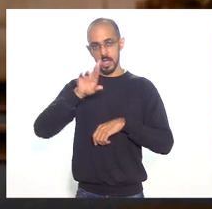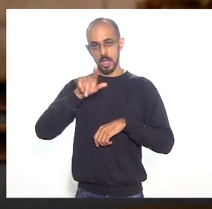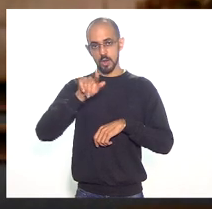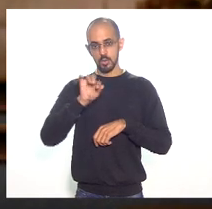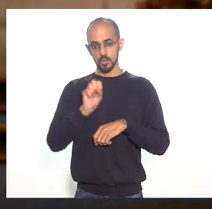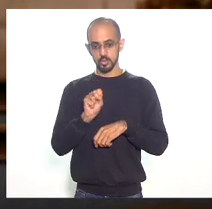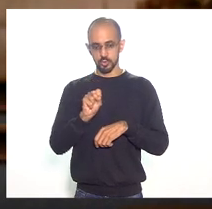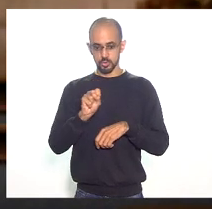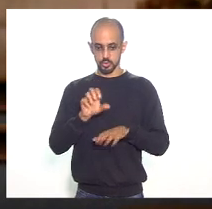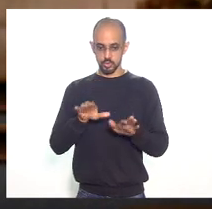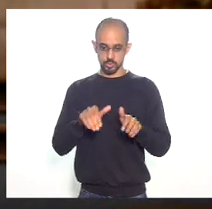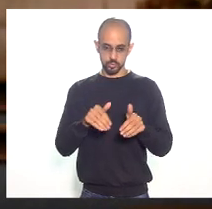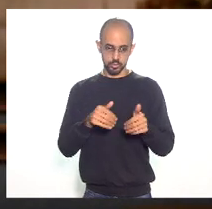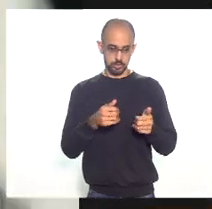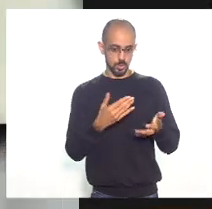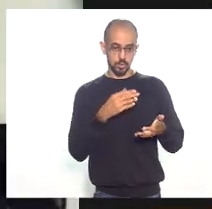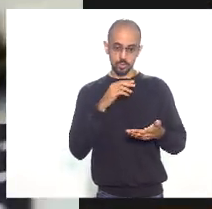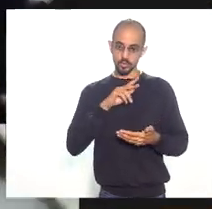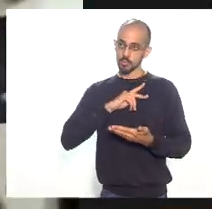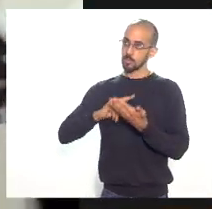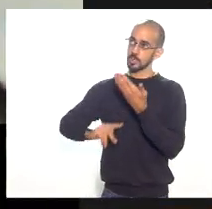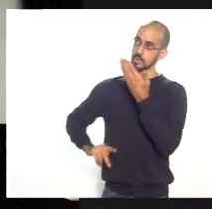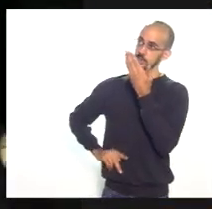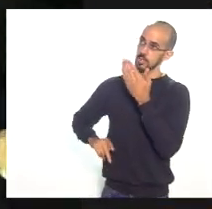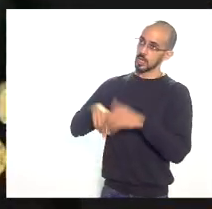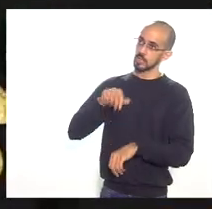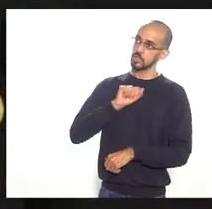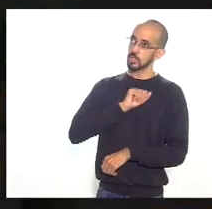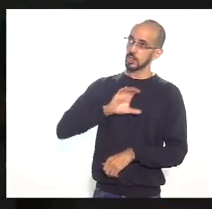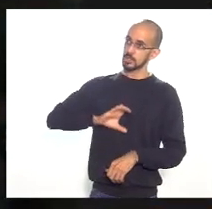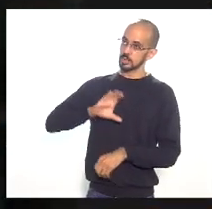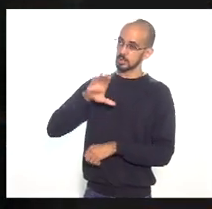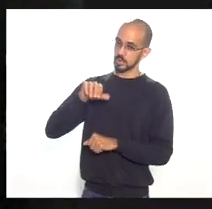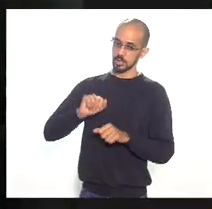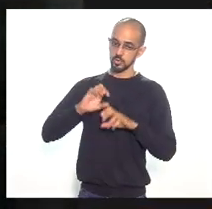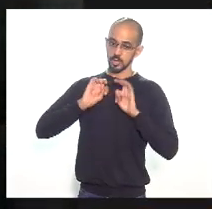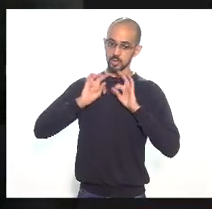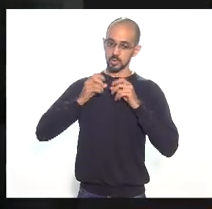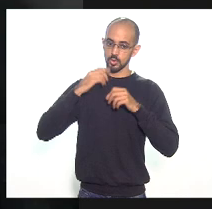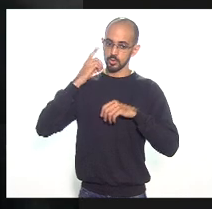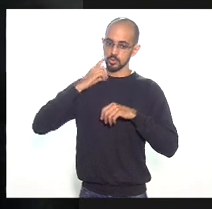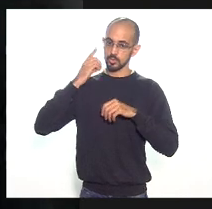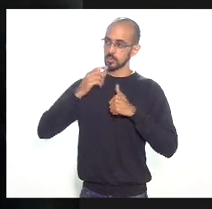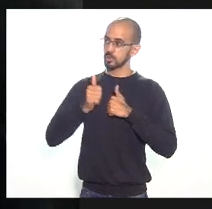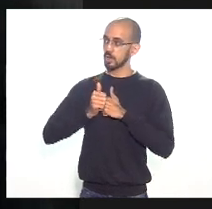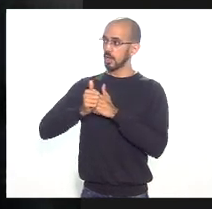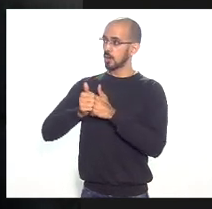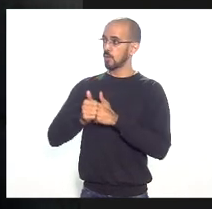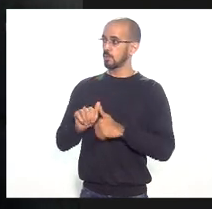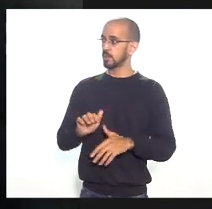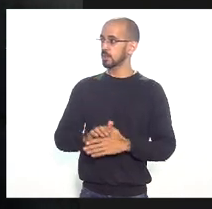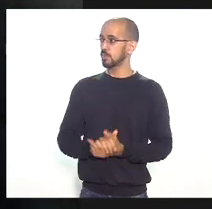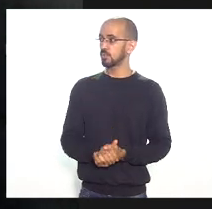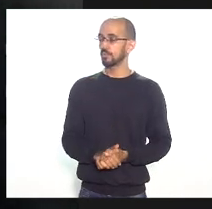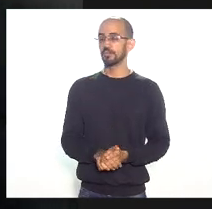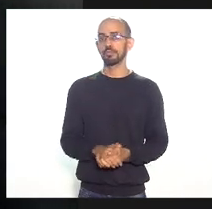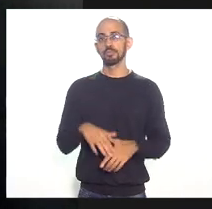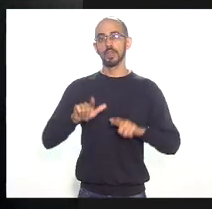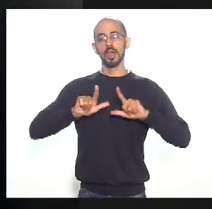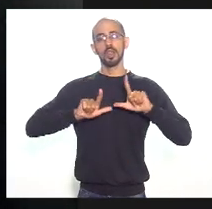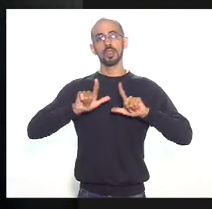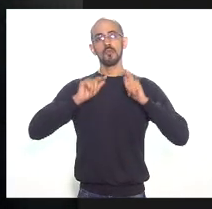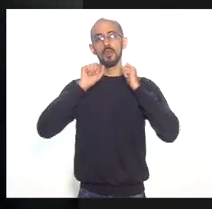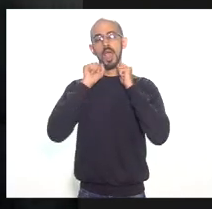senhor presidente, André Sinano, senhoras e senhores deputados e todos os que nos acompanham pela TV